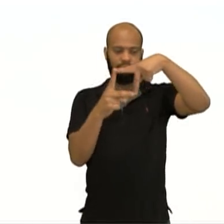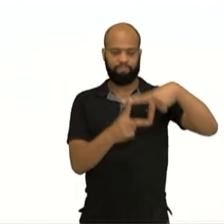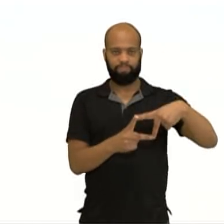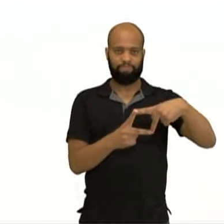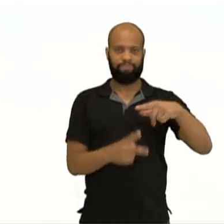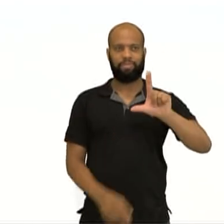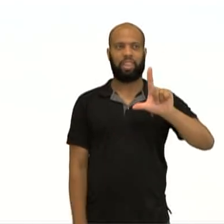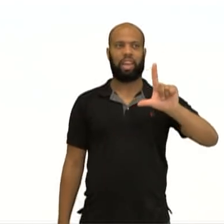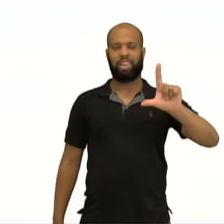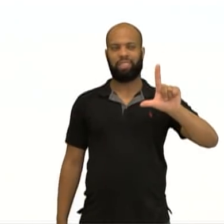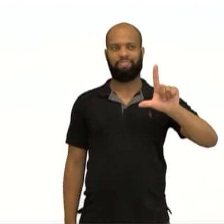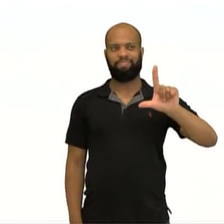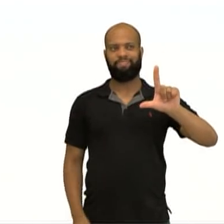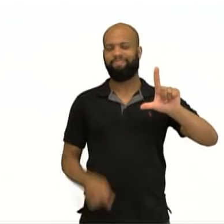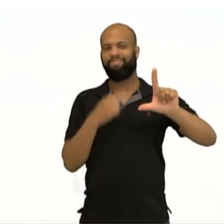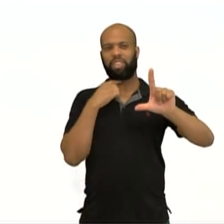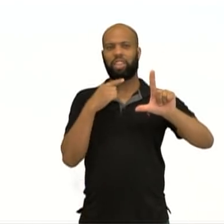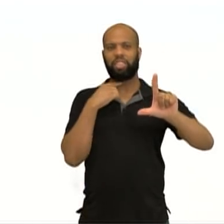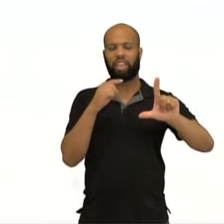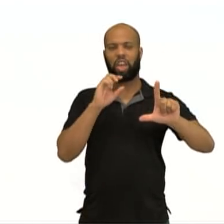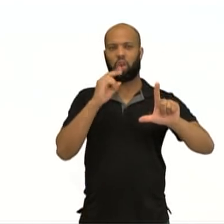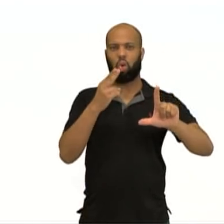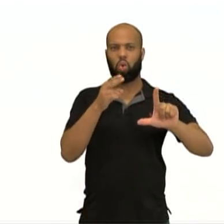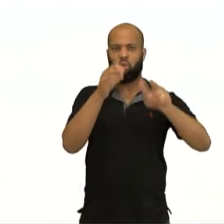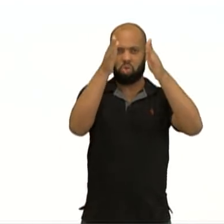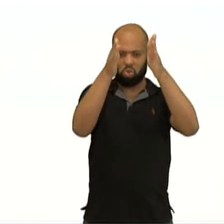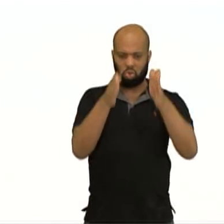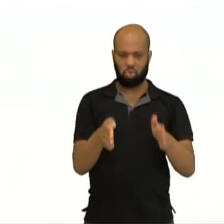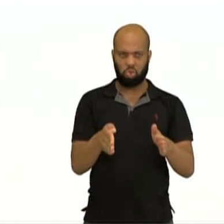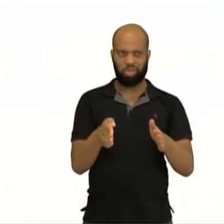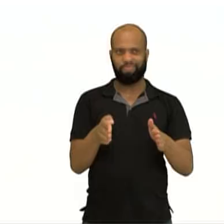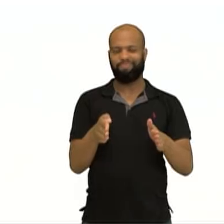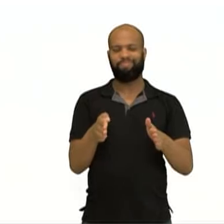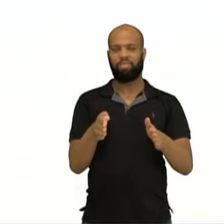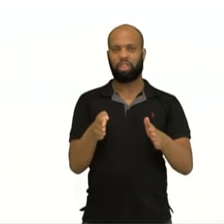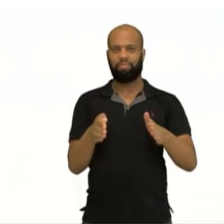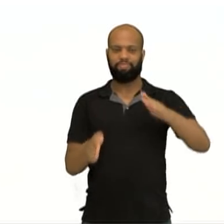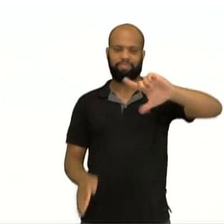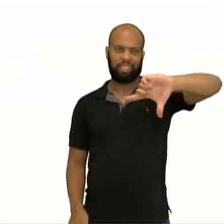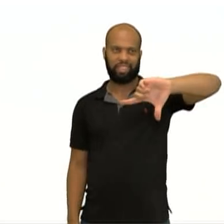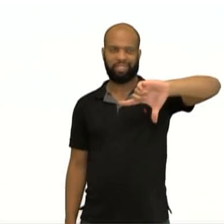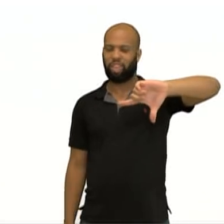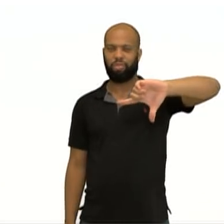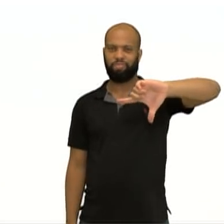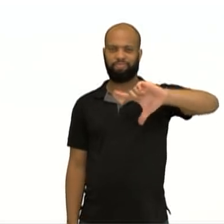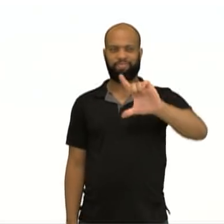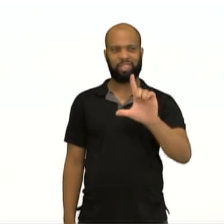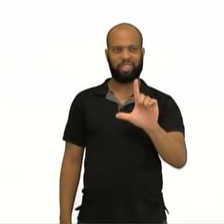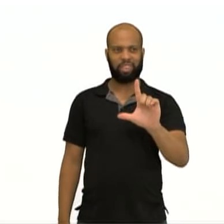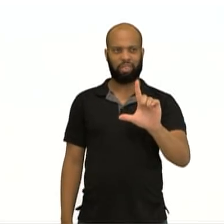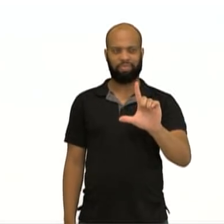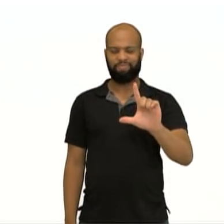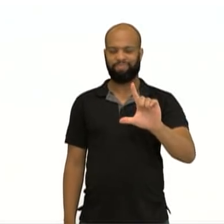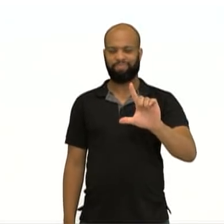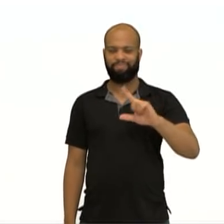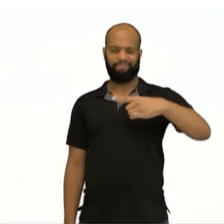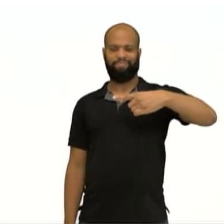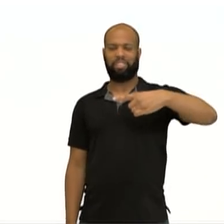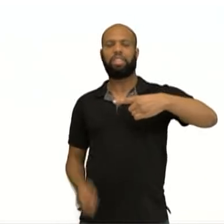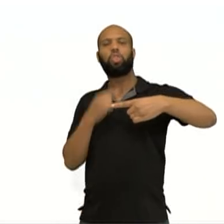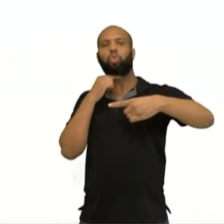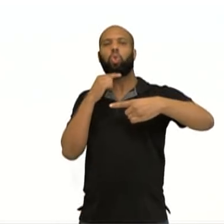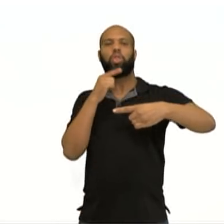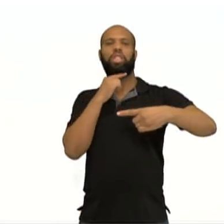3 quadradinhos, eu não consigo fechar o meu quadrado perfeito, certo? Então, com 3 quadradinhos também não é possível formar